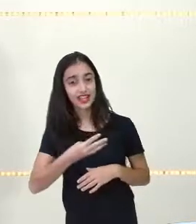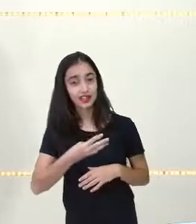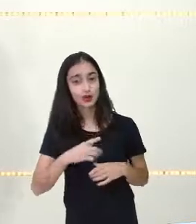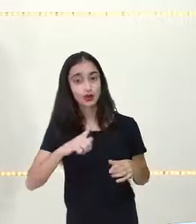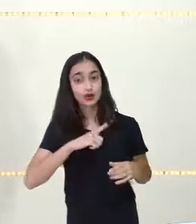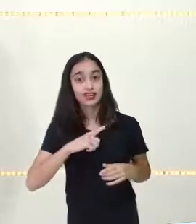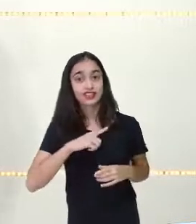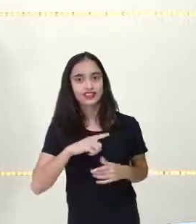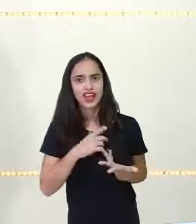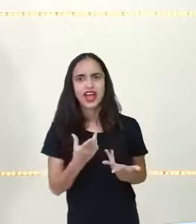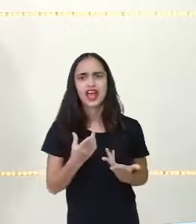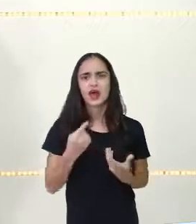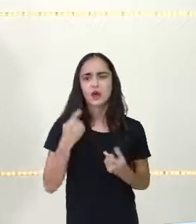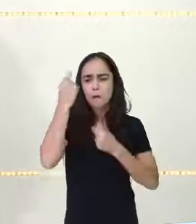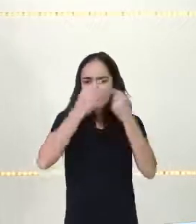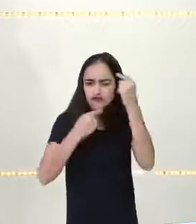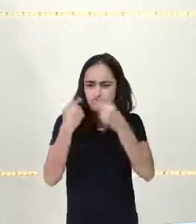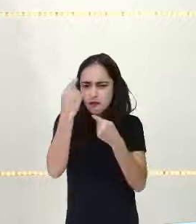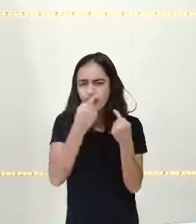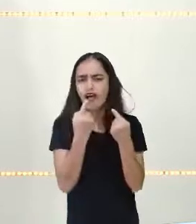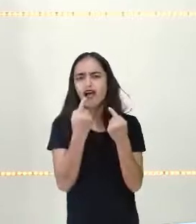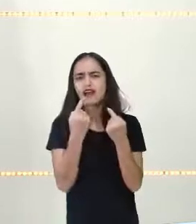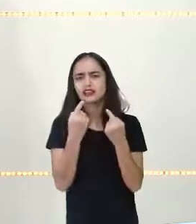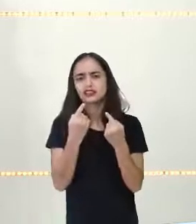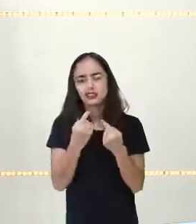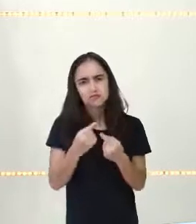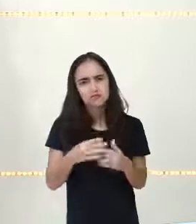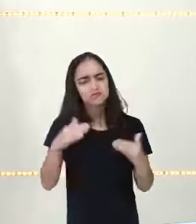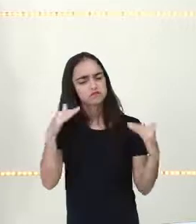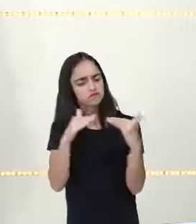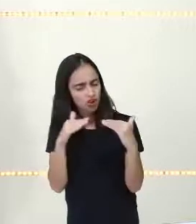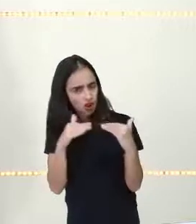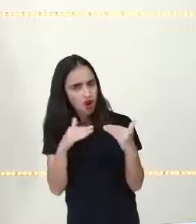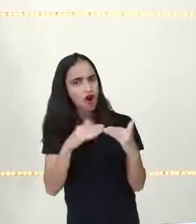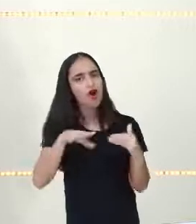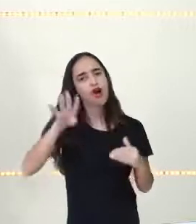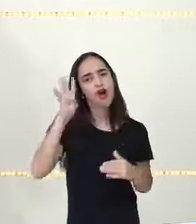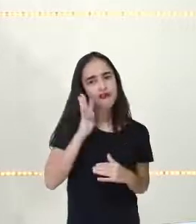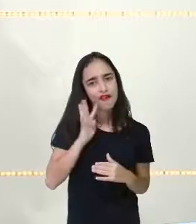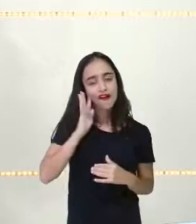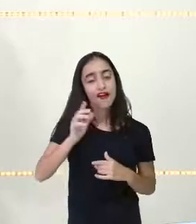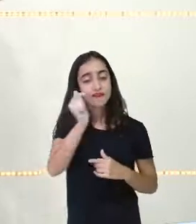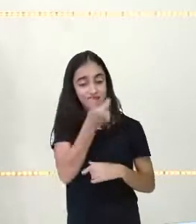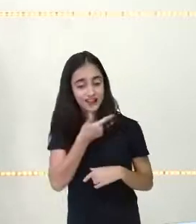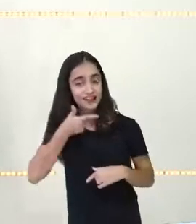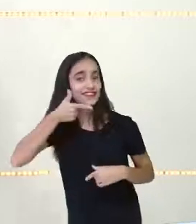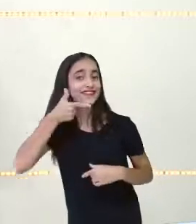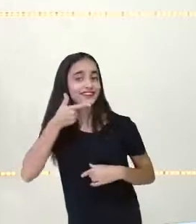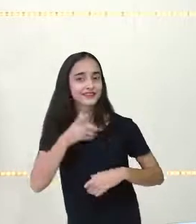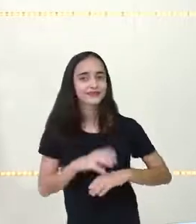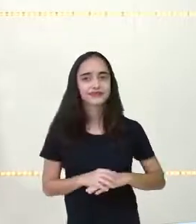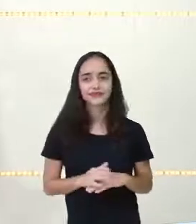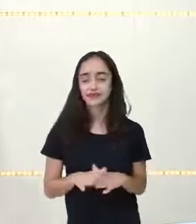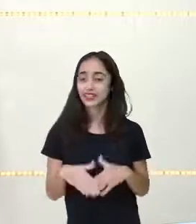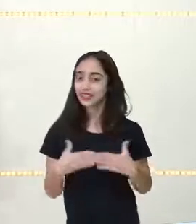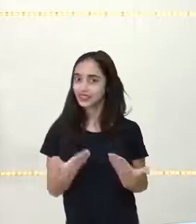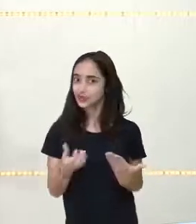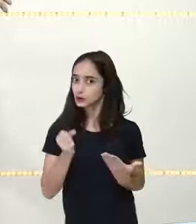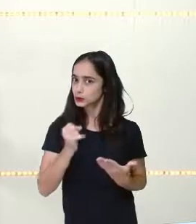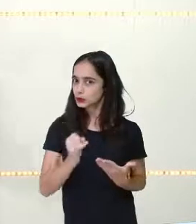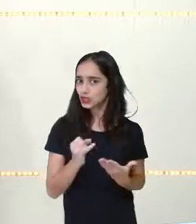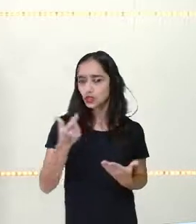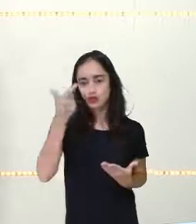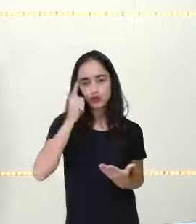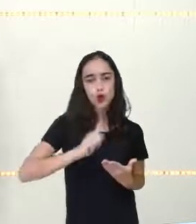expressão que está concordando ele está feliz e ele diz que é legal né já que não dá para reciclar os papéis os planos do Cebolinha